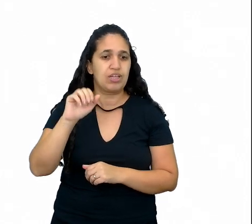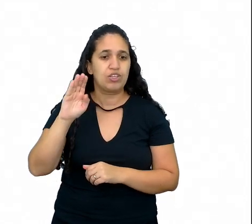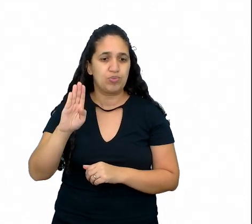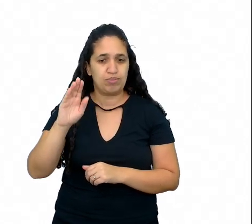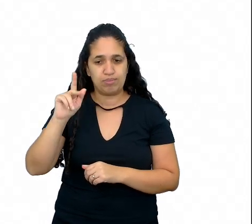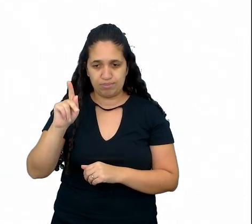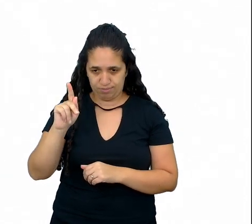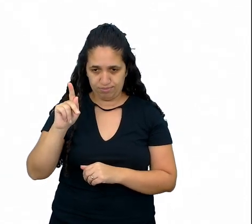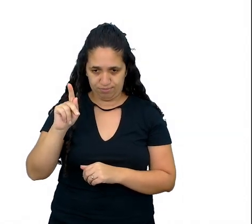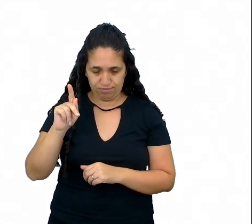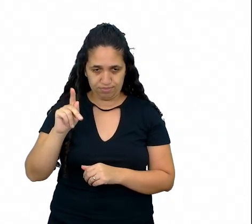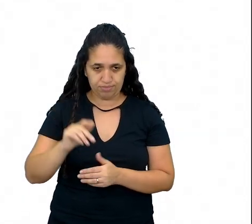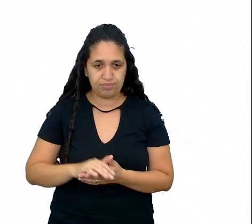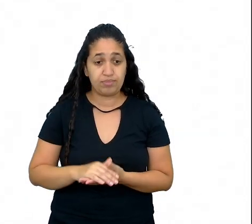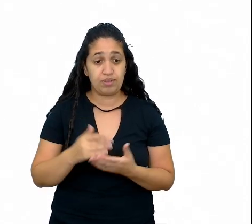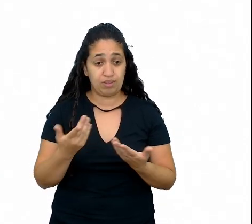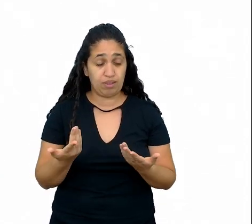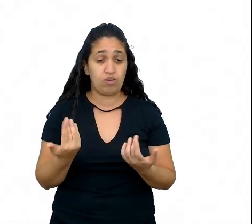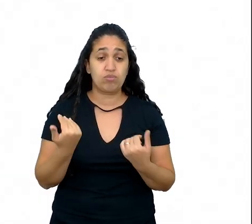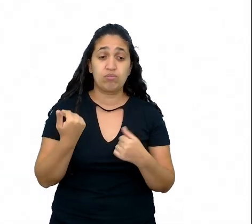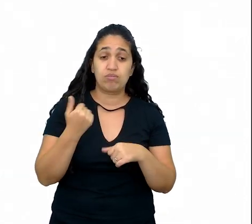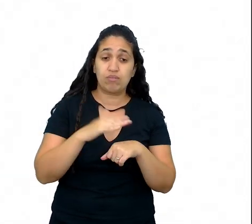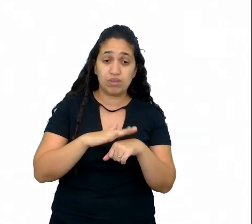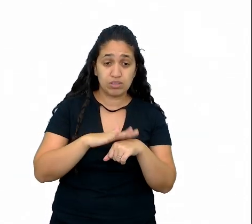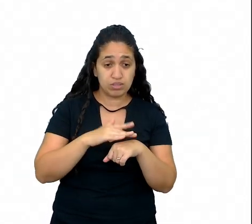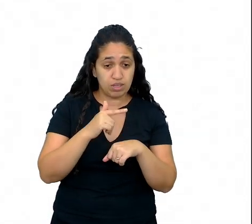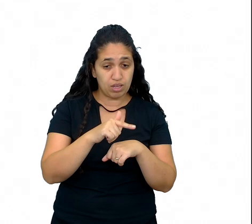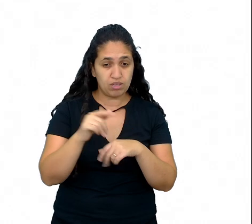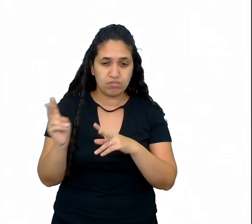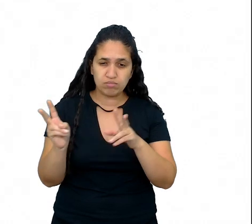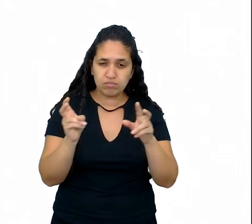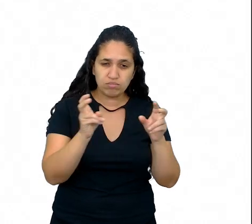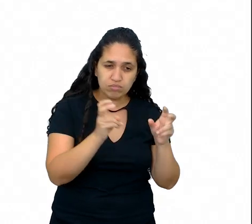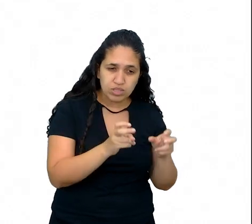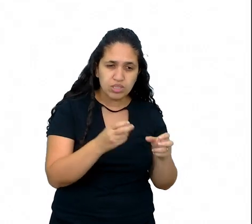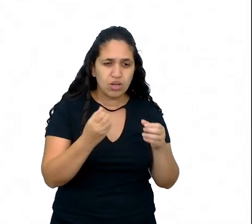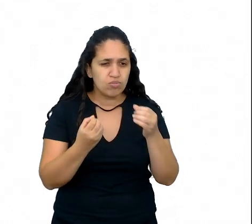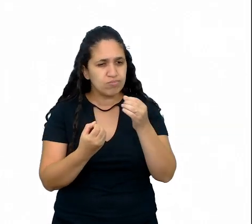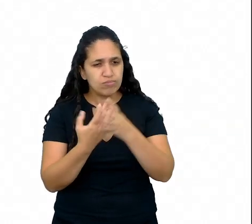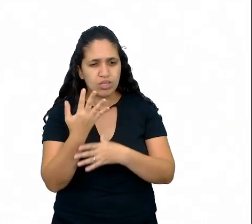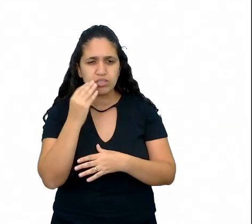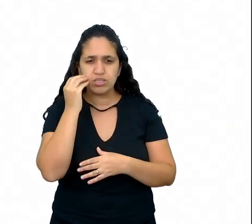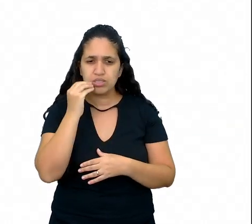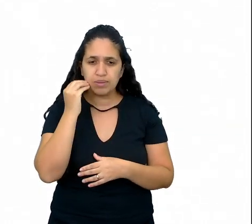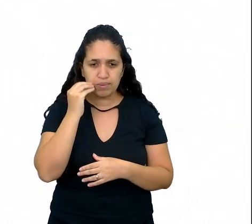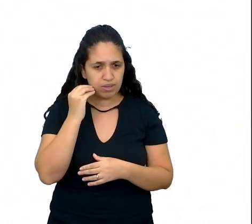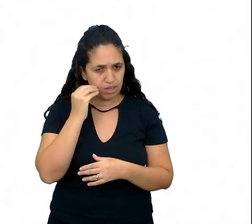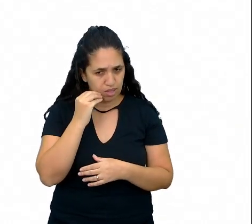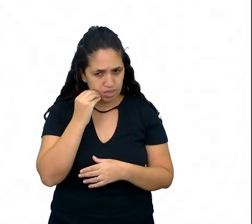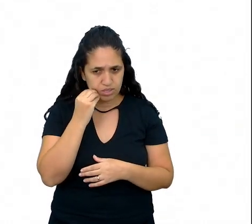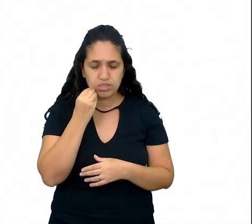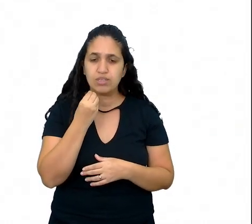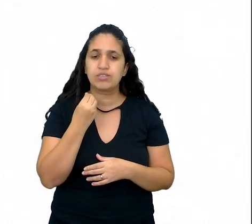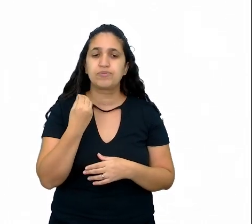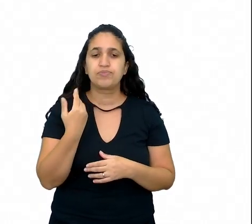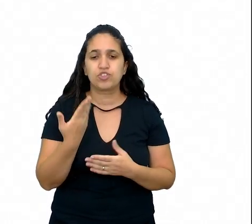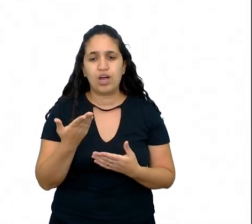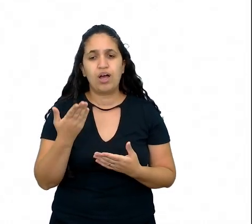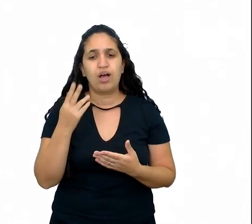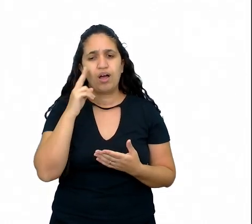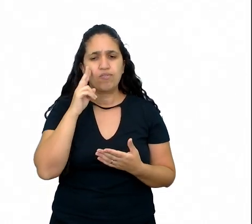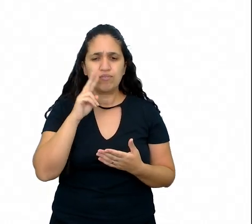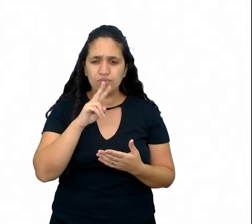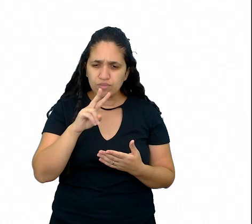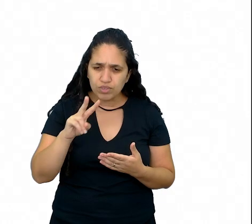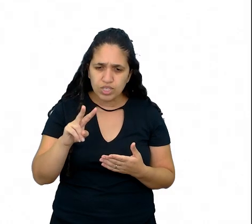tá? Então, a realização das mini lições, que foi aquilo que eu contei, contida nas experiências, né? Como vimos na formação